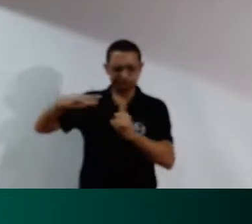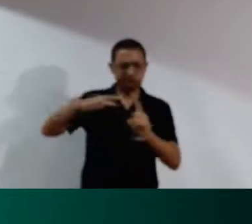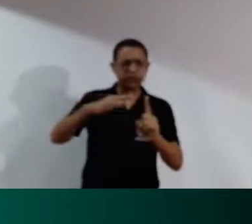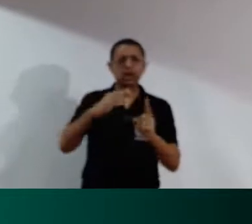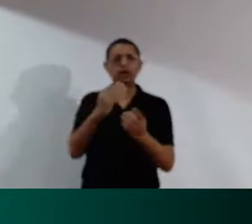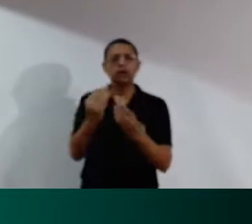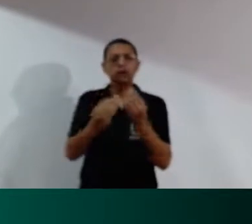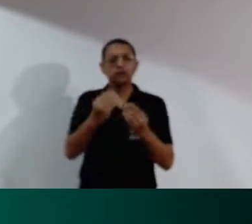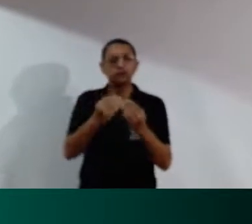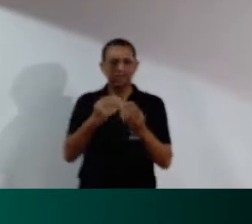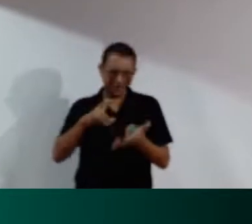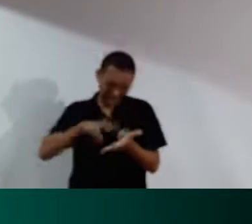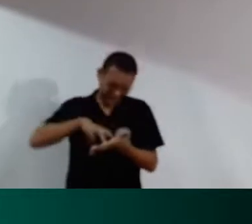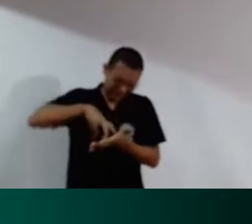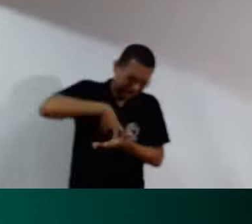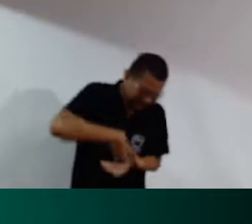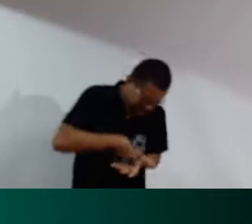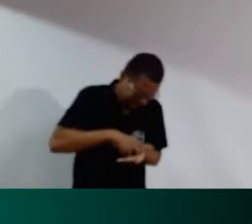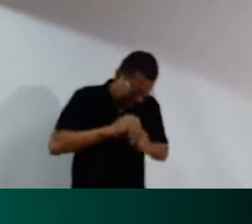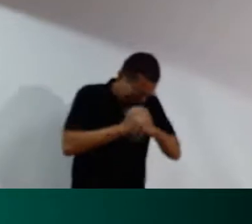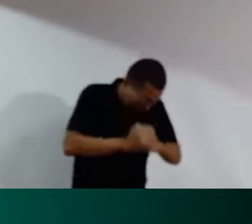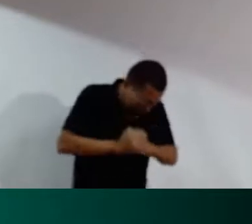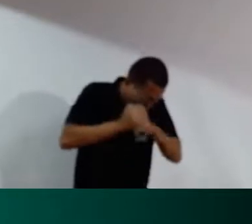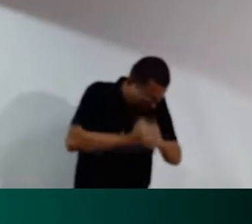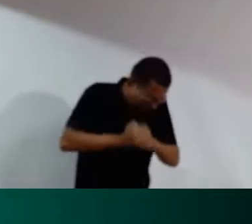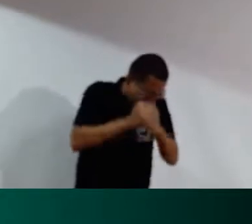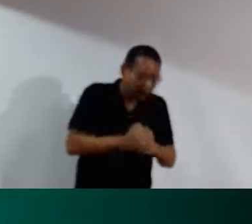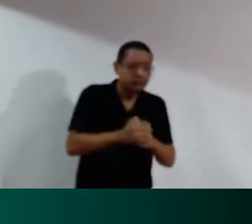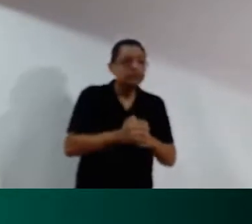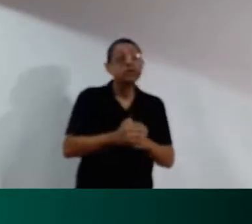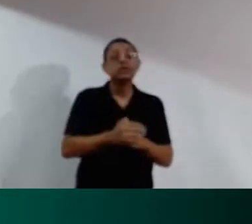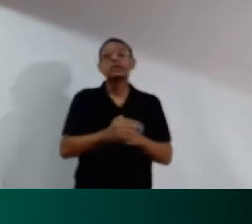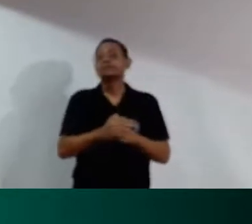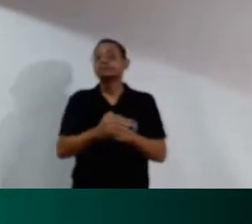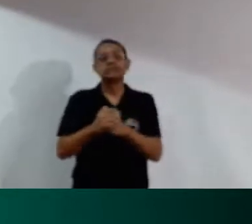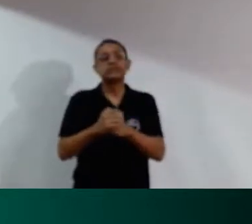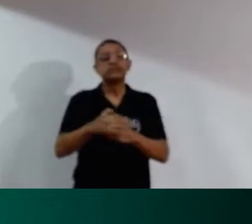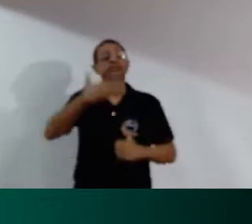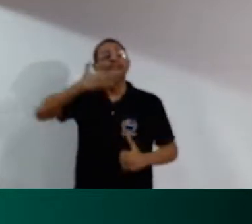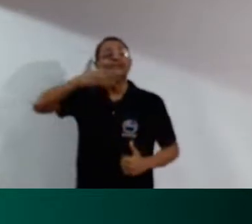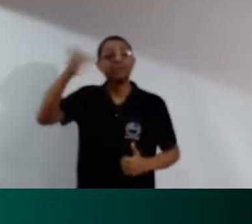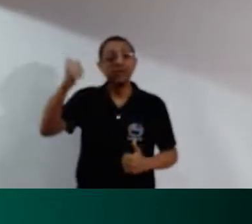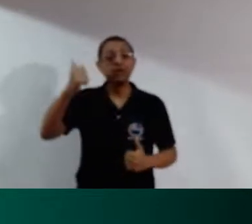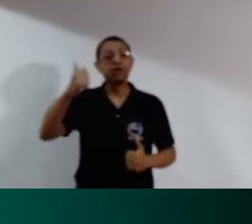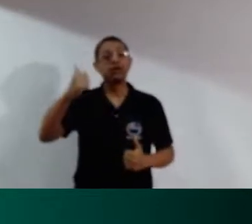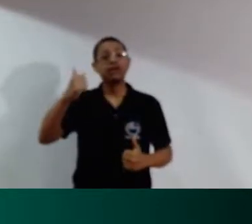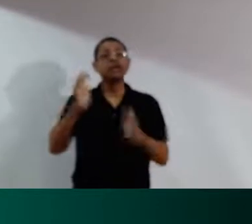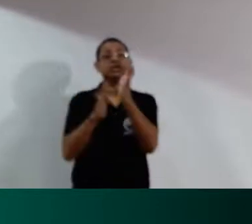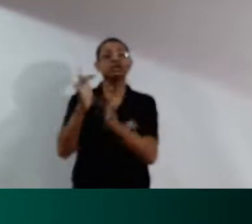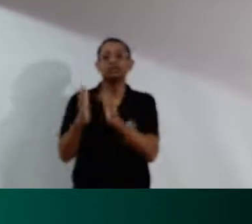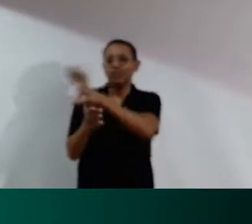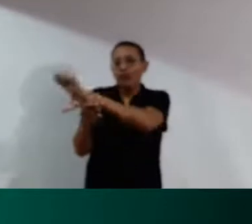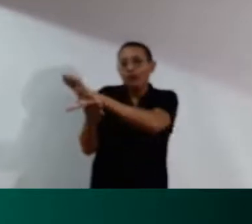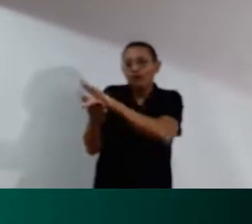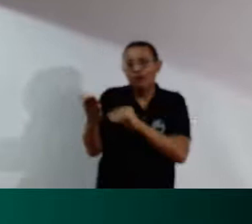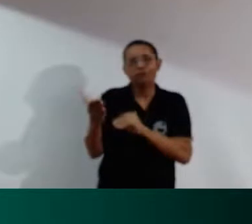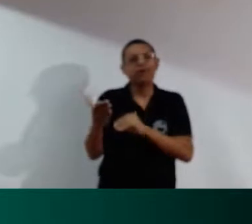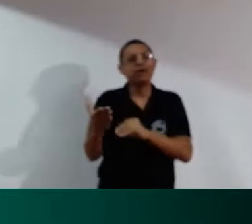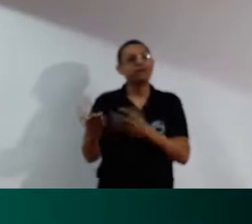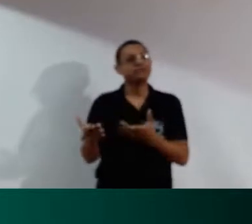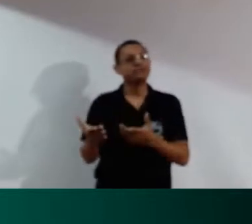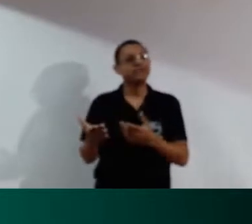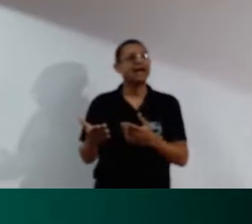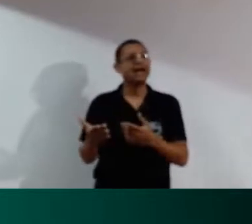machuca muito joelho para orar e aquele que faz a obra como Jesus fazia né e elas falavam assim é verdade que Jesus estava lá na santa